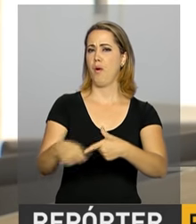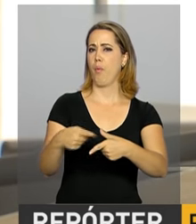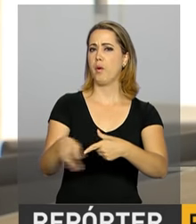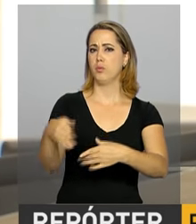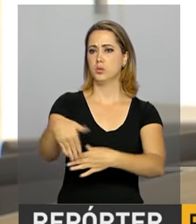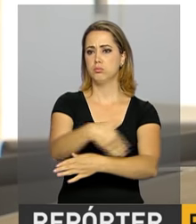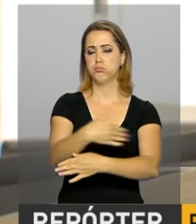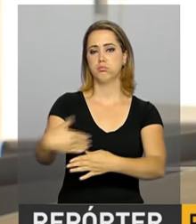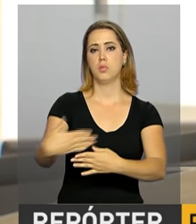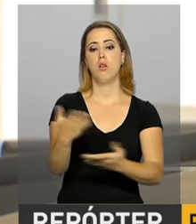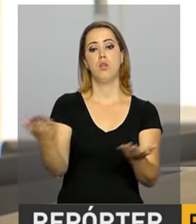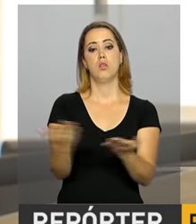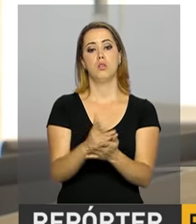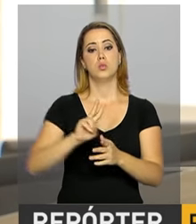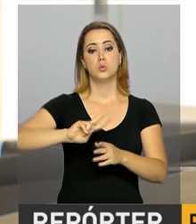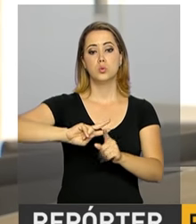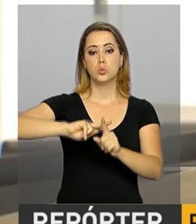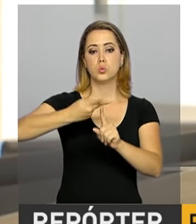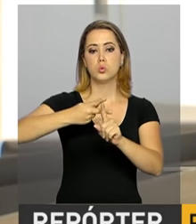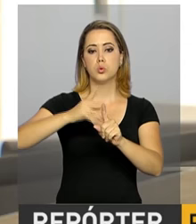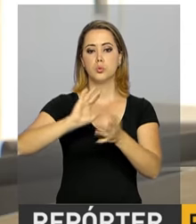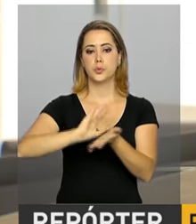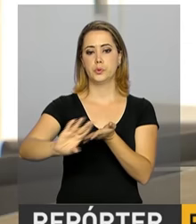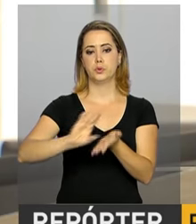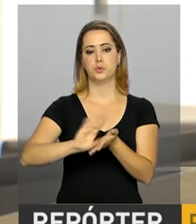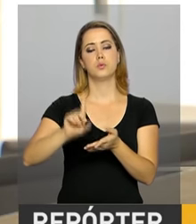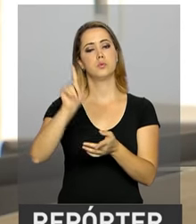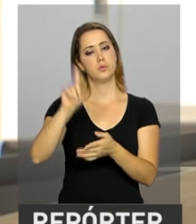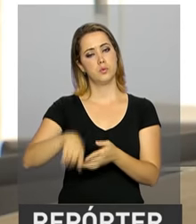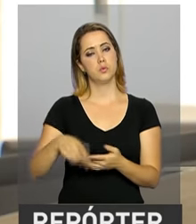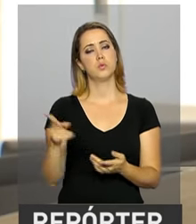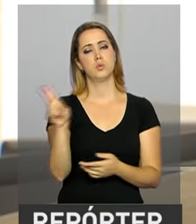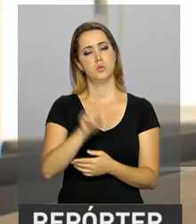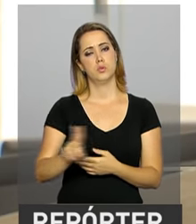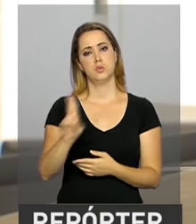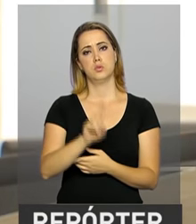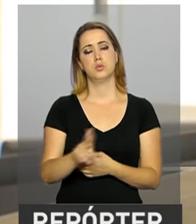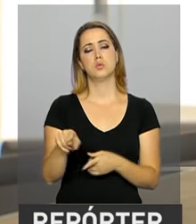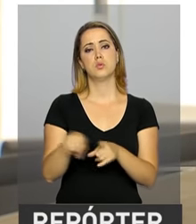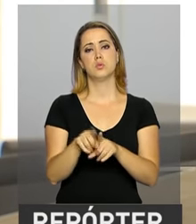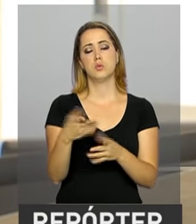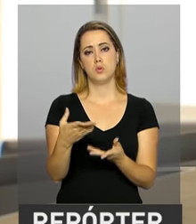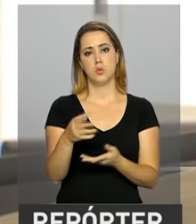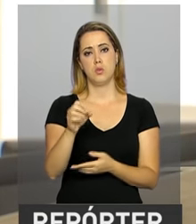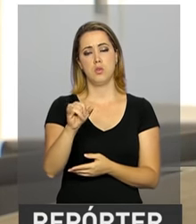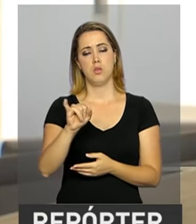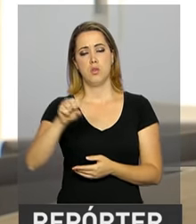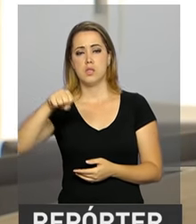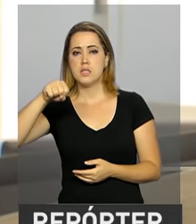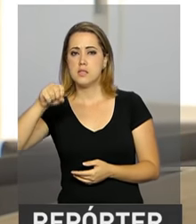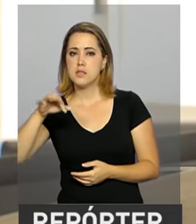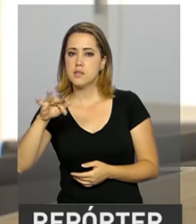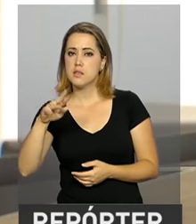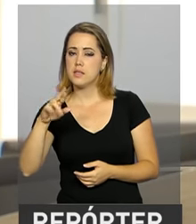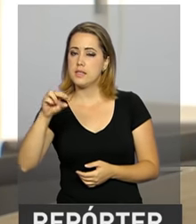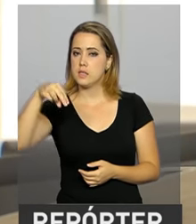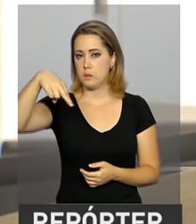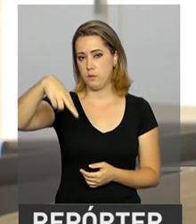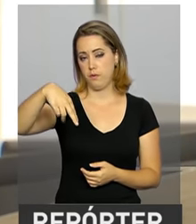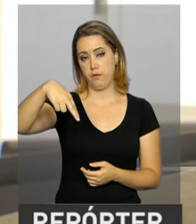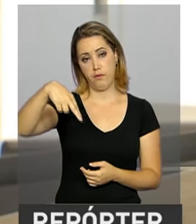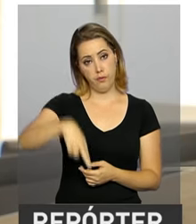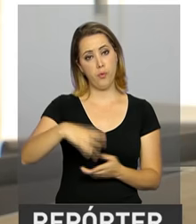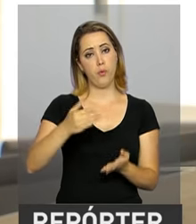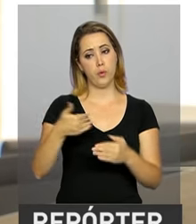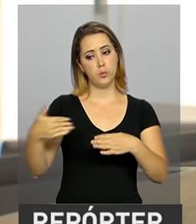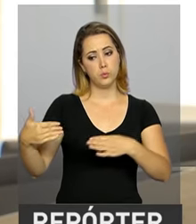R$ 450 milhões neste ano, o dobro do ano passado. Esses recursos vão ser utilizados pelo SISFRON, sistema de radares que monitora